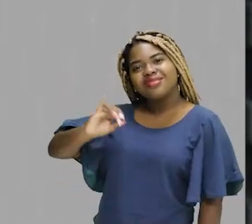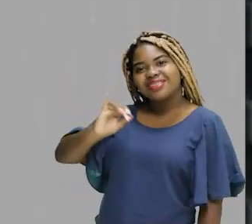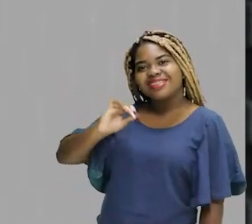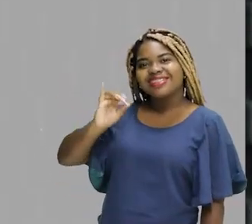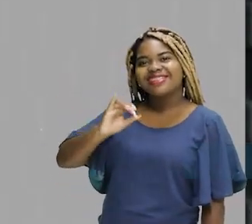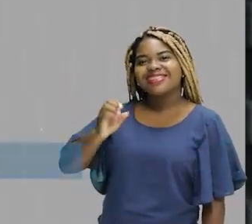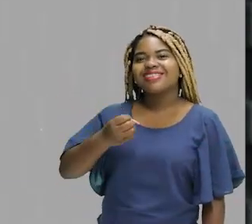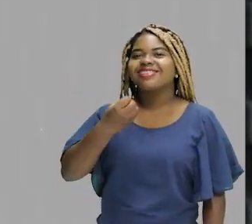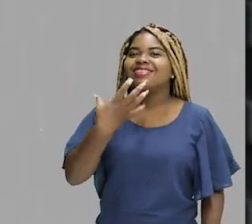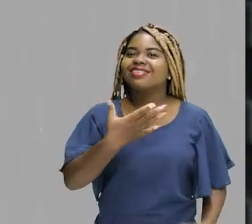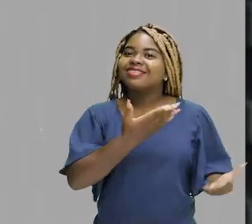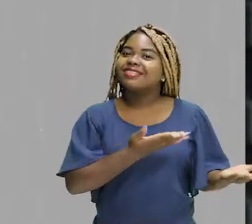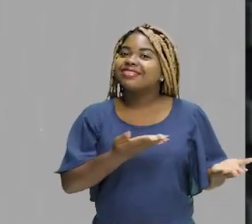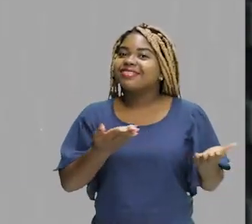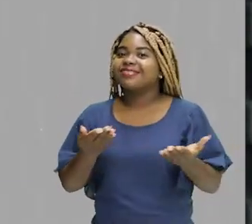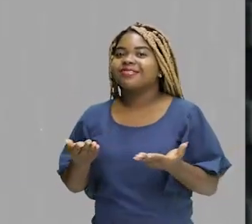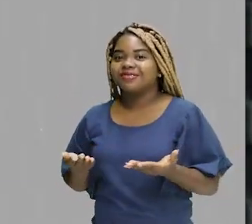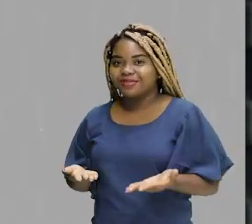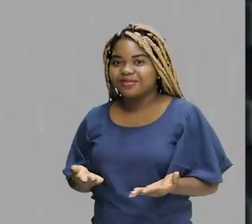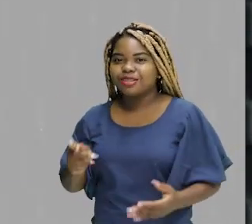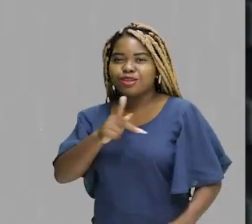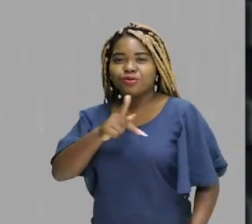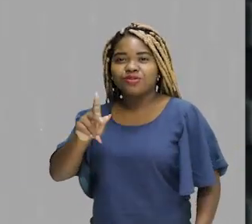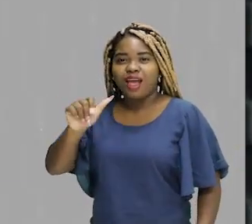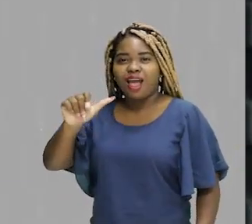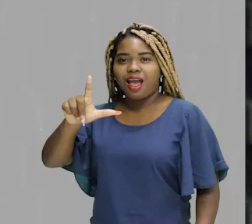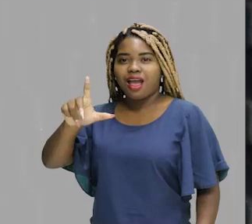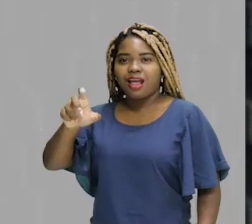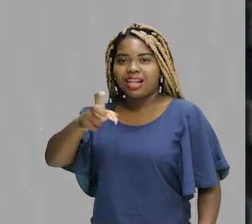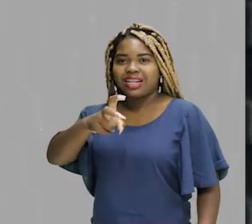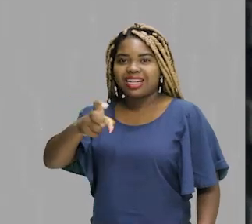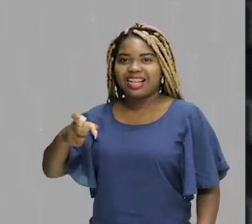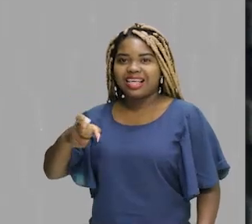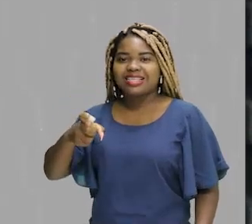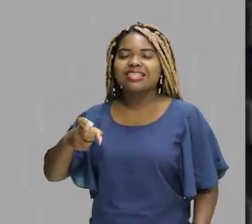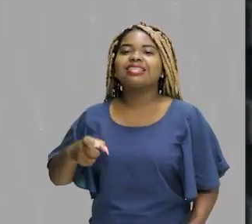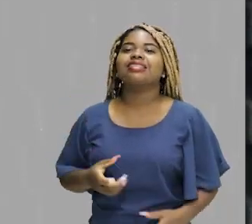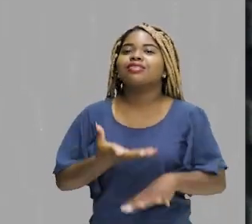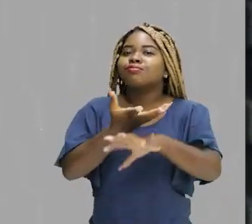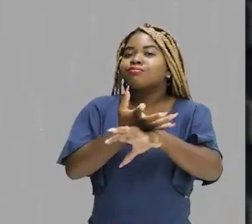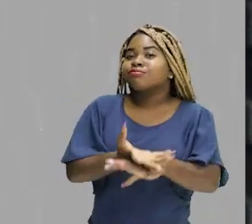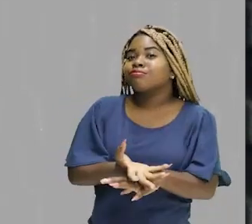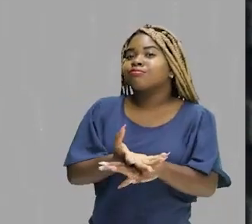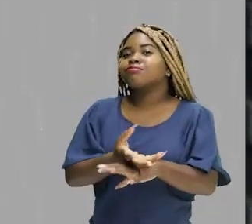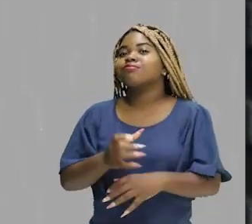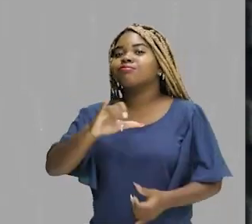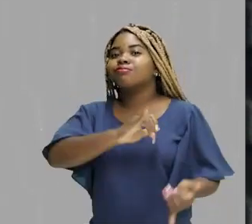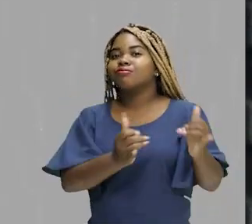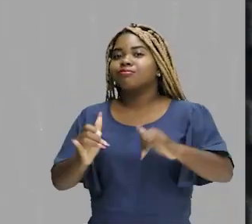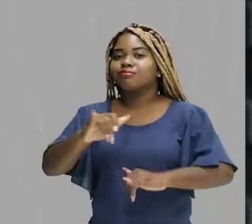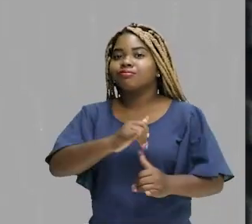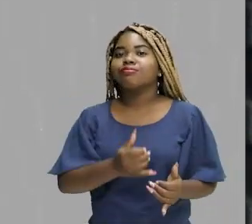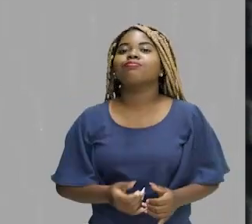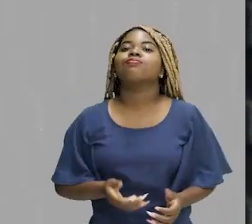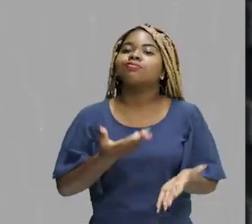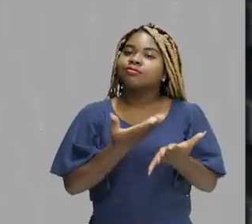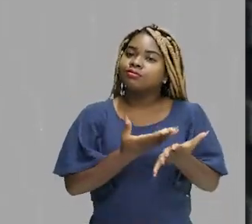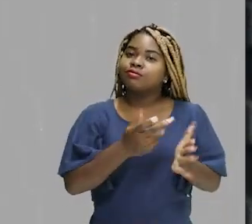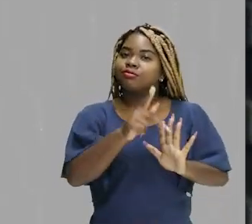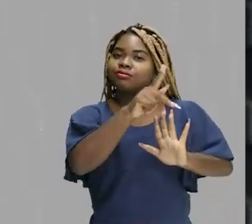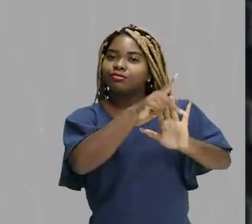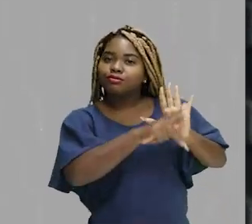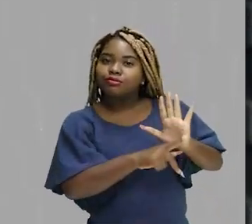turma, sejam todos bem-vindos. Professor Alex, disciplina Química. Mais uma aula do nosso projeto Fique em